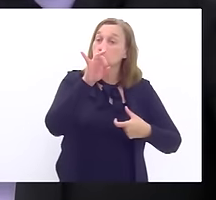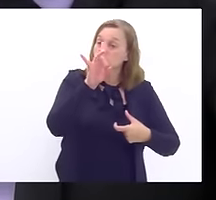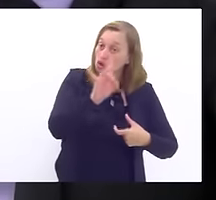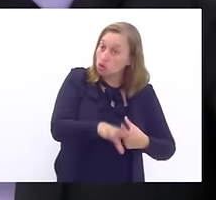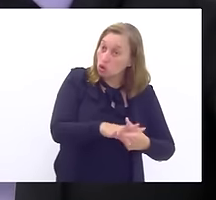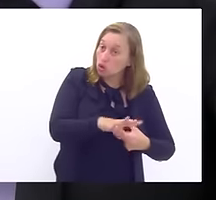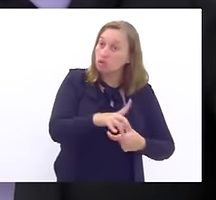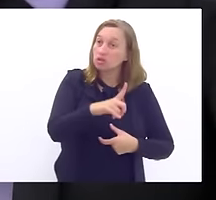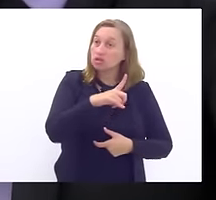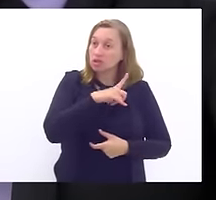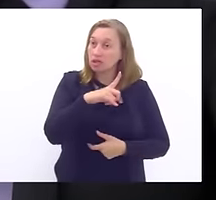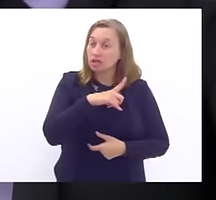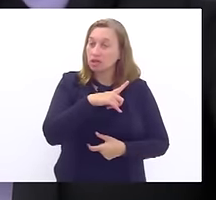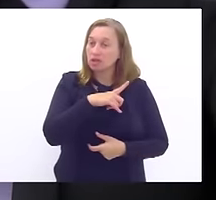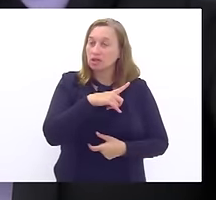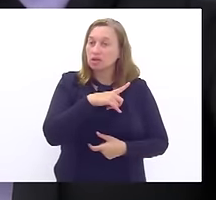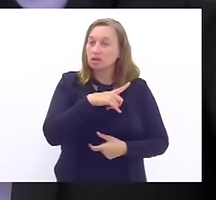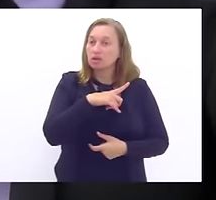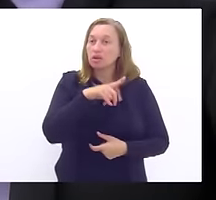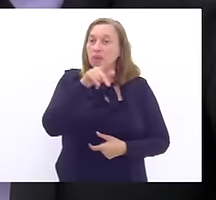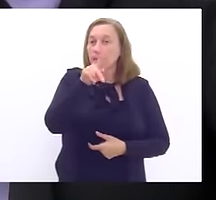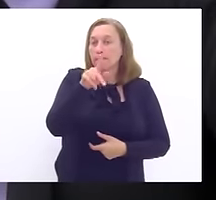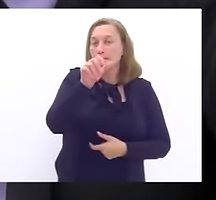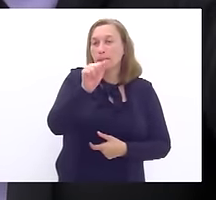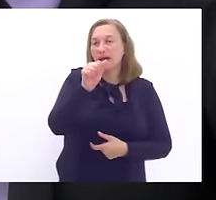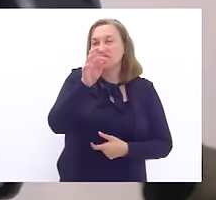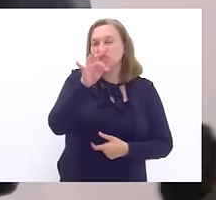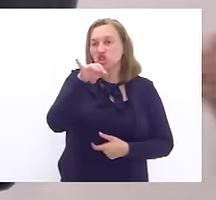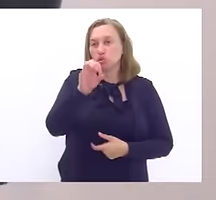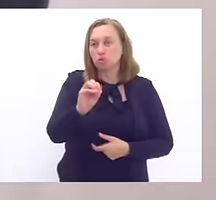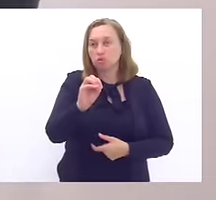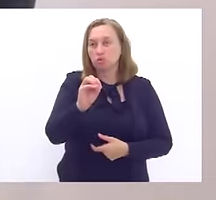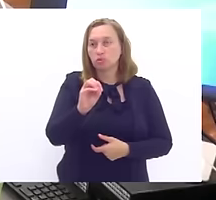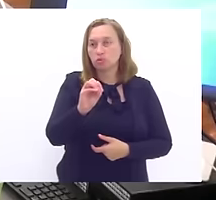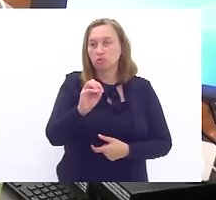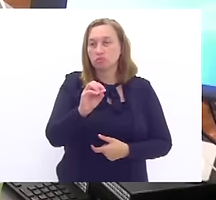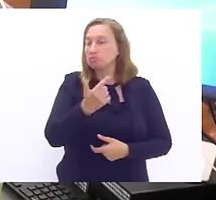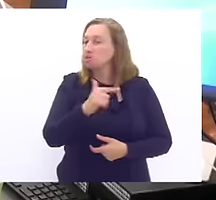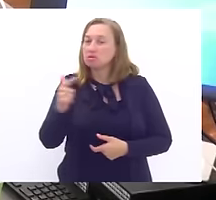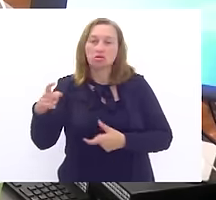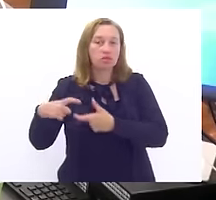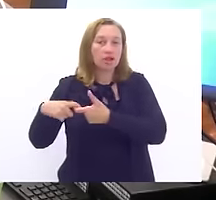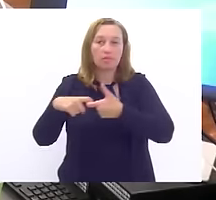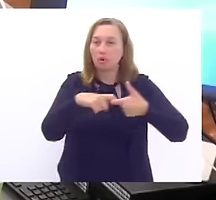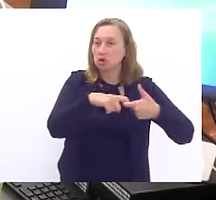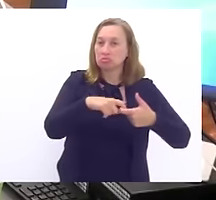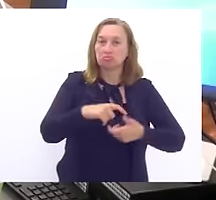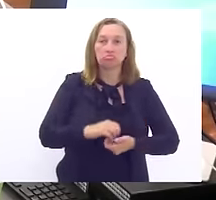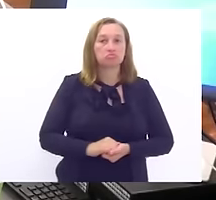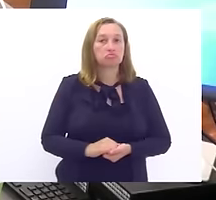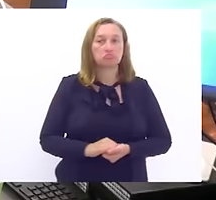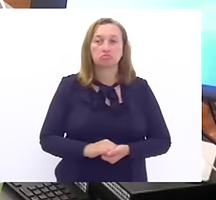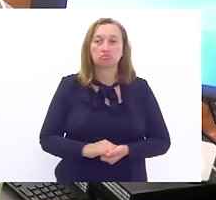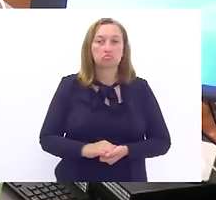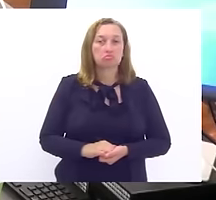tem os pátios de pele não tem reboque não não temos nenhum